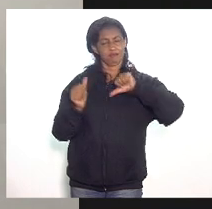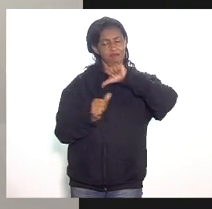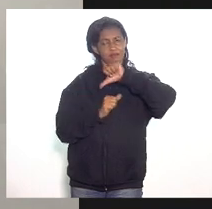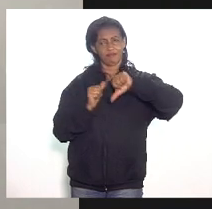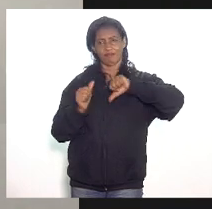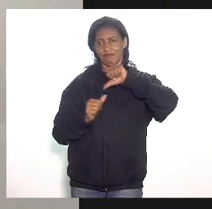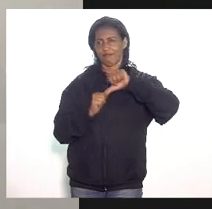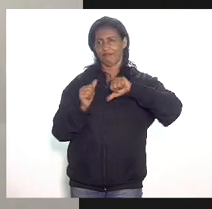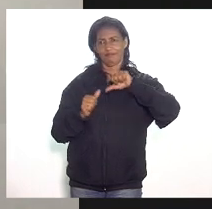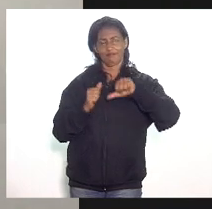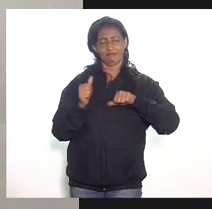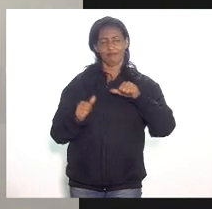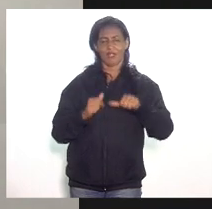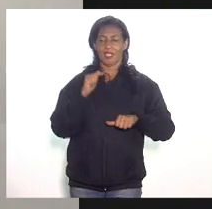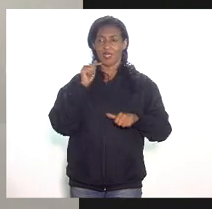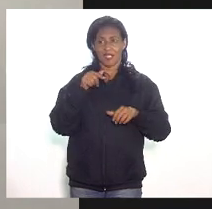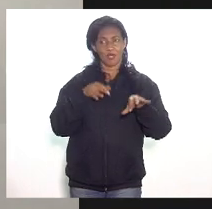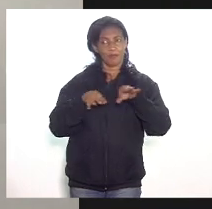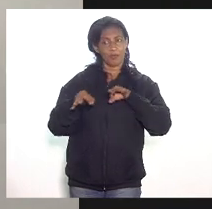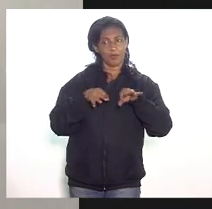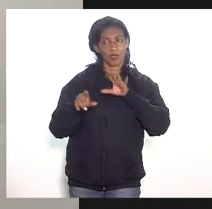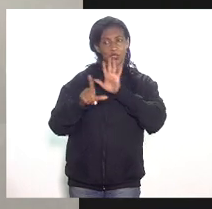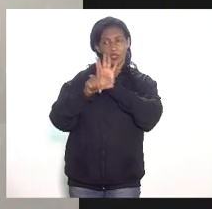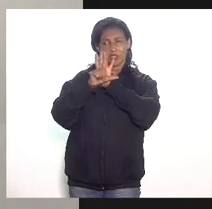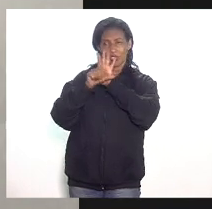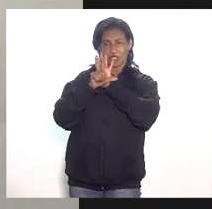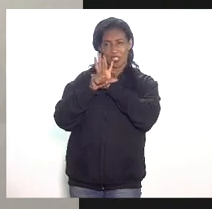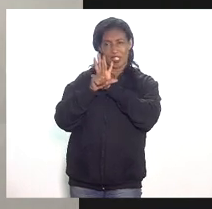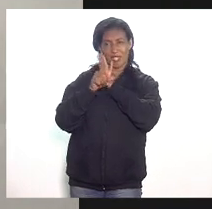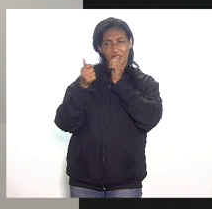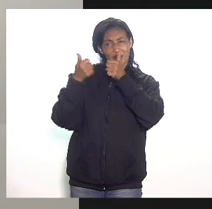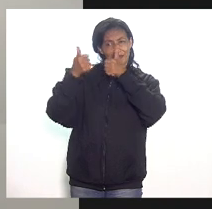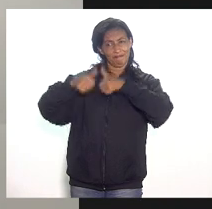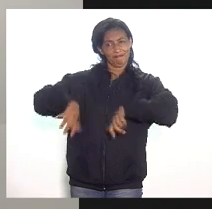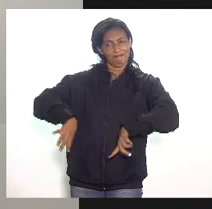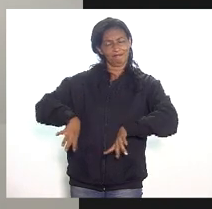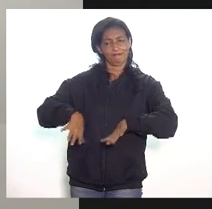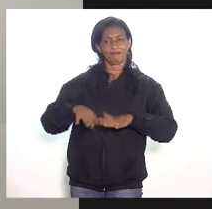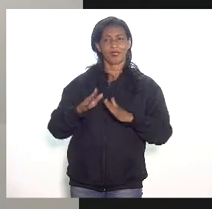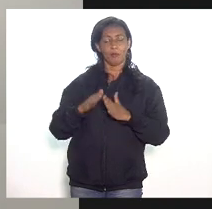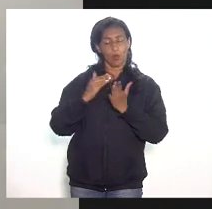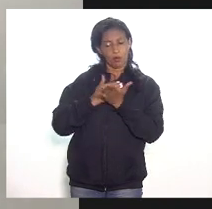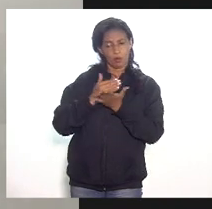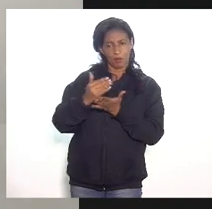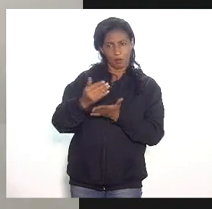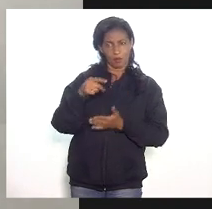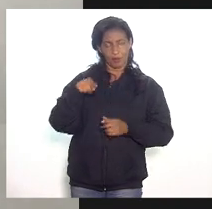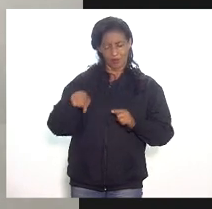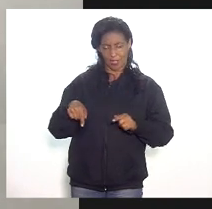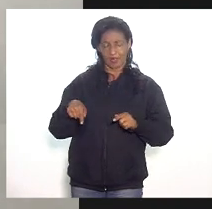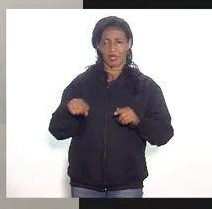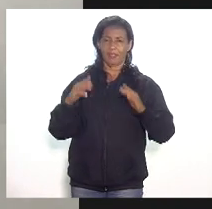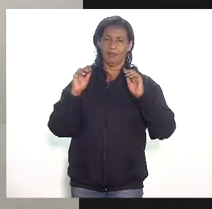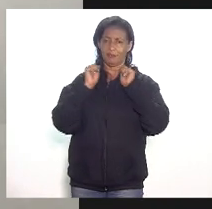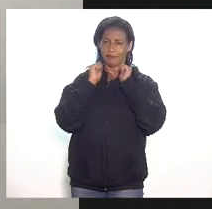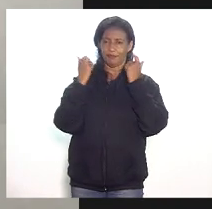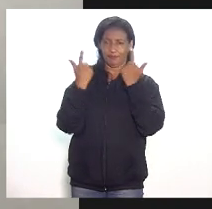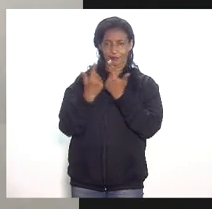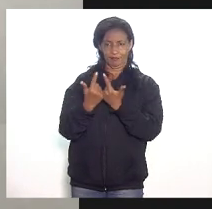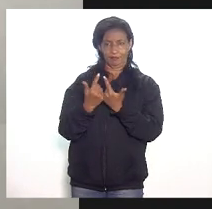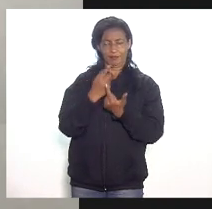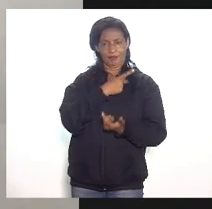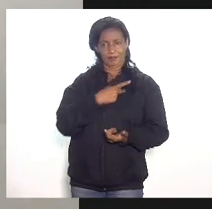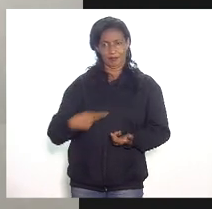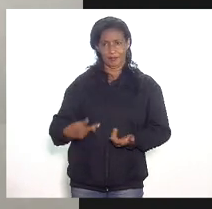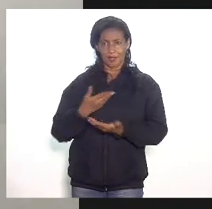esse projeto de lei ele já nasce morto, embora a iniciativa de vossa excelência desta casa no consenso de